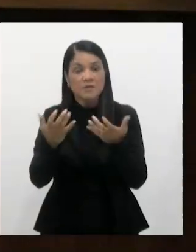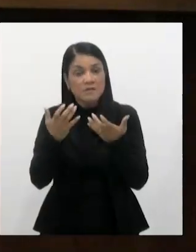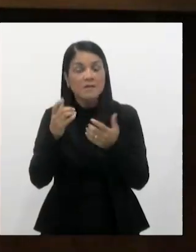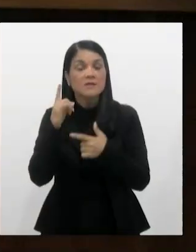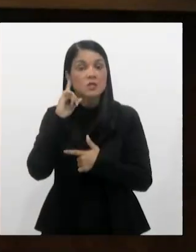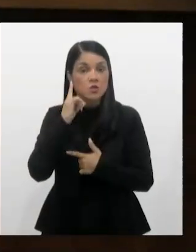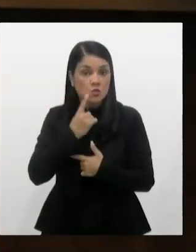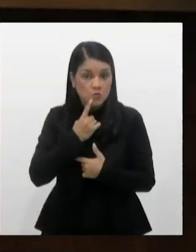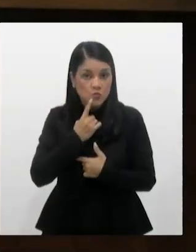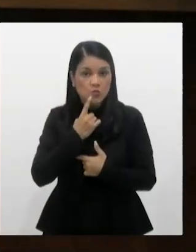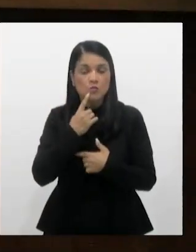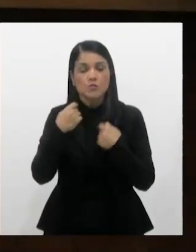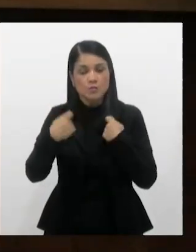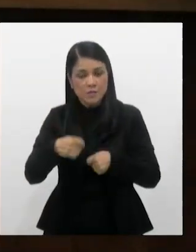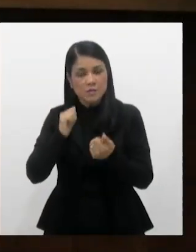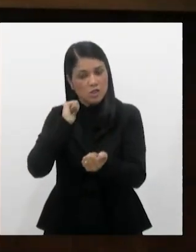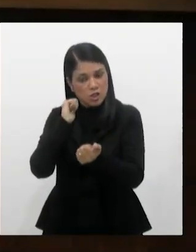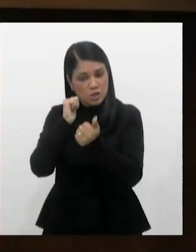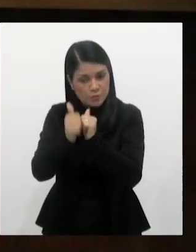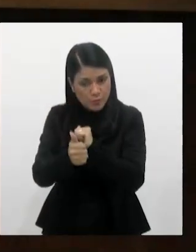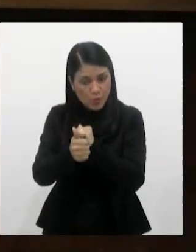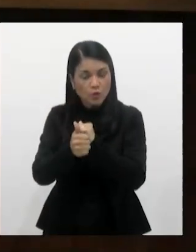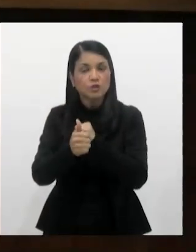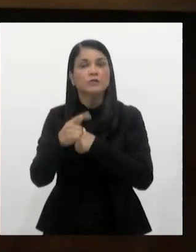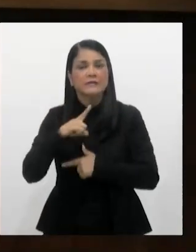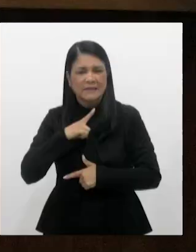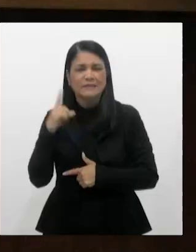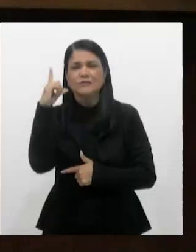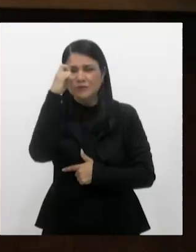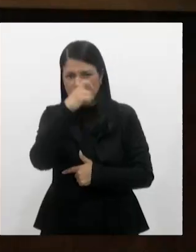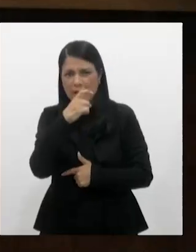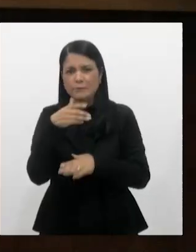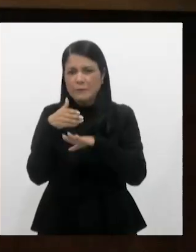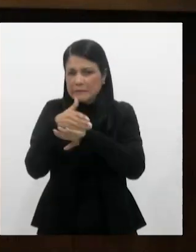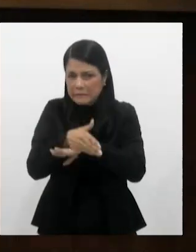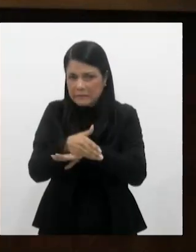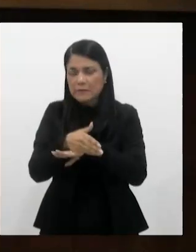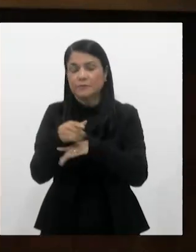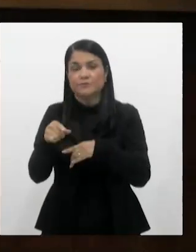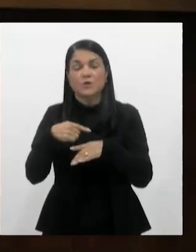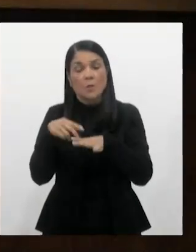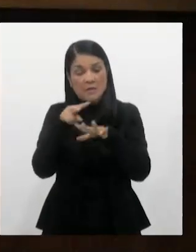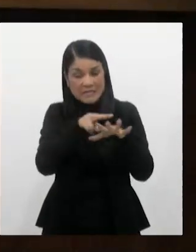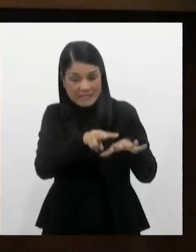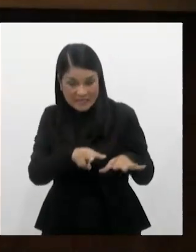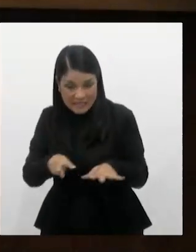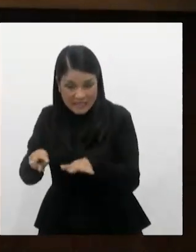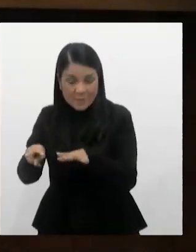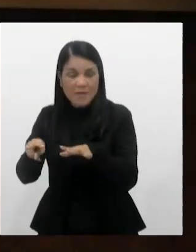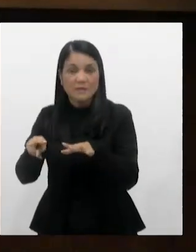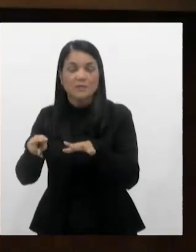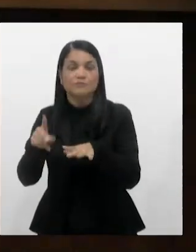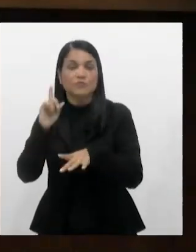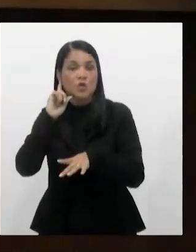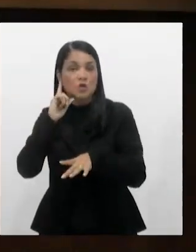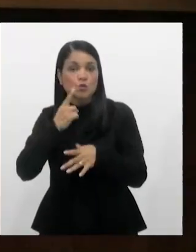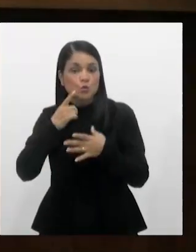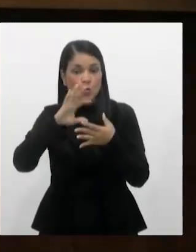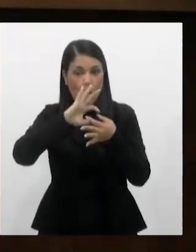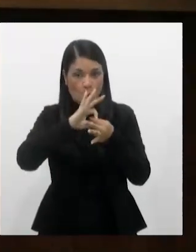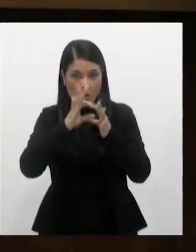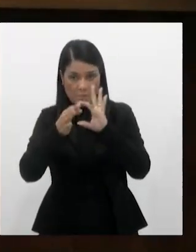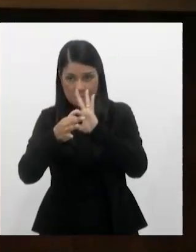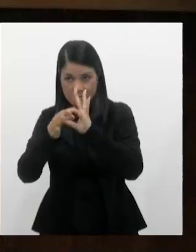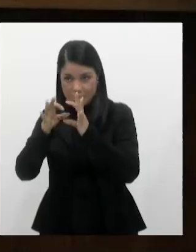e precisam praticar esporte, tem muitas dificuldades. Então, quando se cria uma Semana Estadual das Surdo-Olimpíadas, e eu falo aqui como